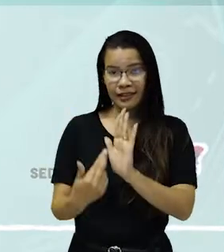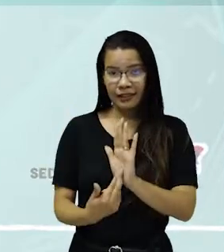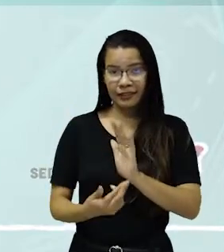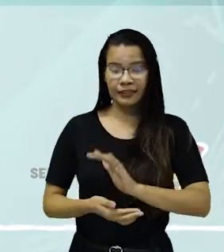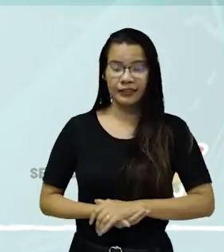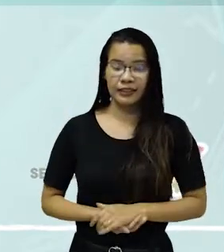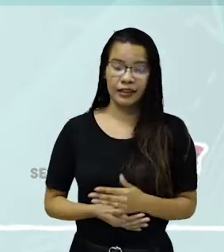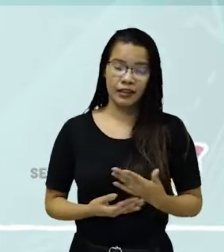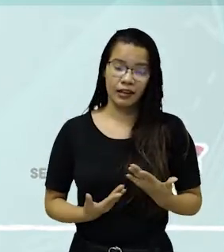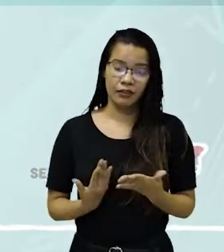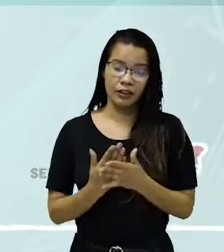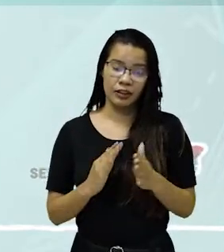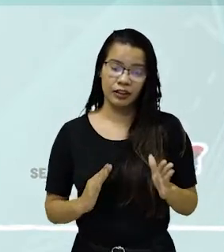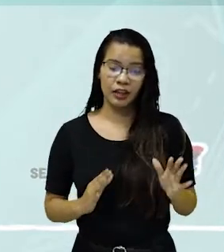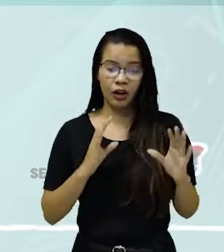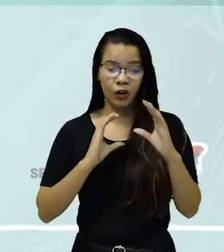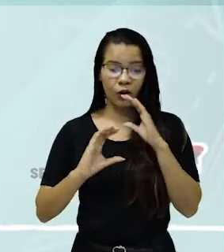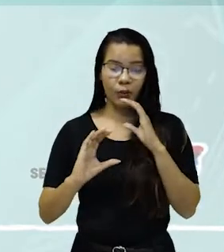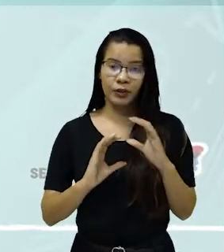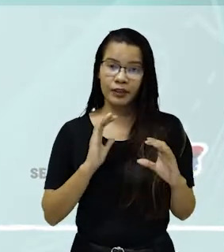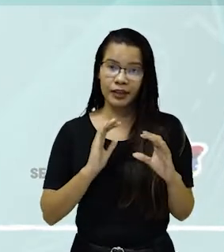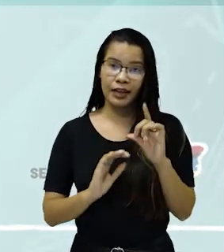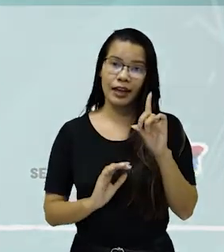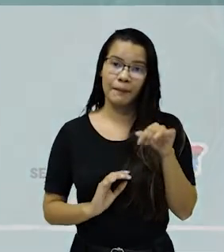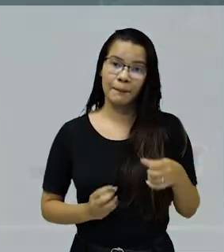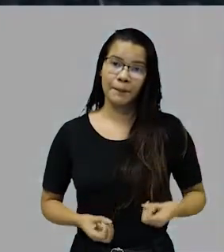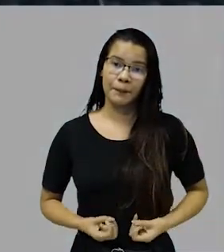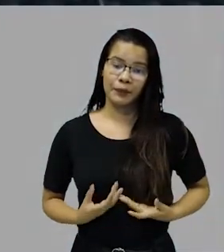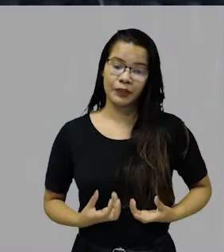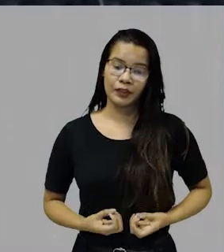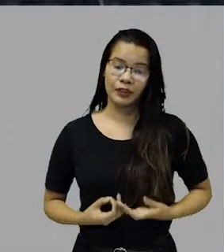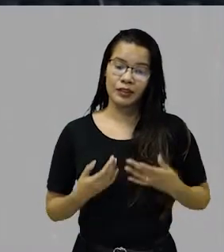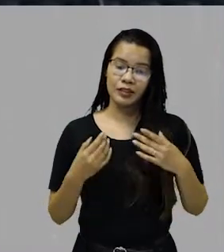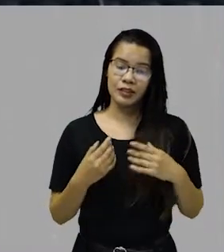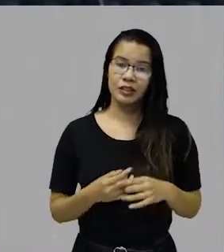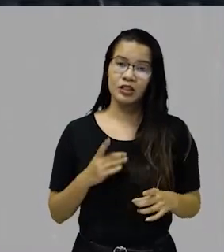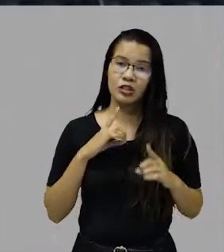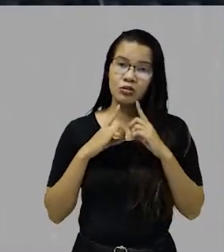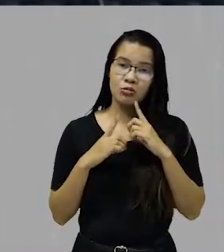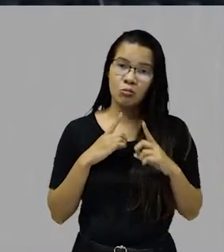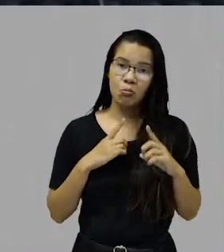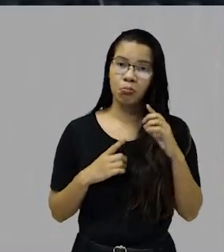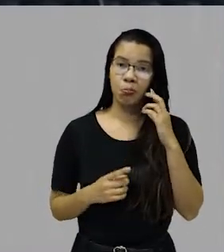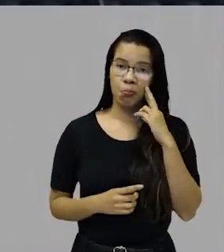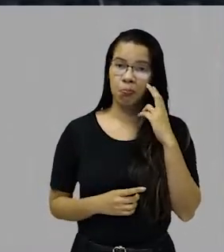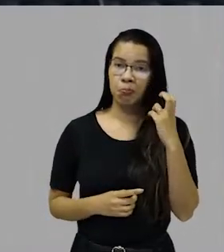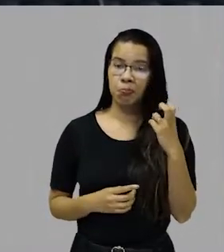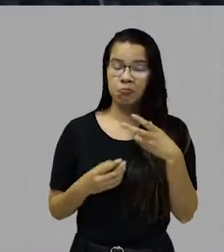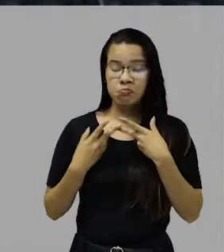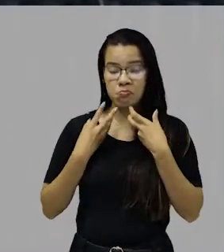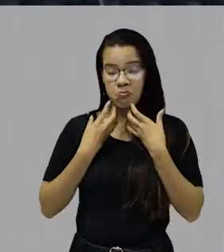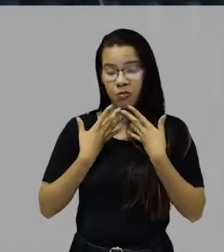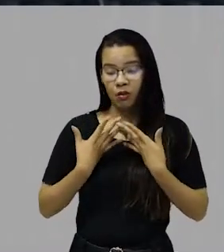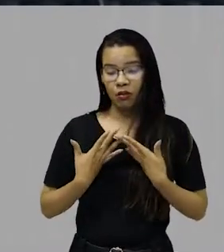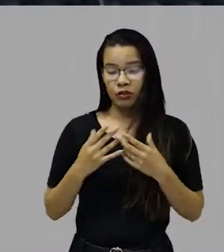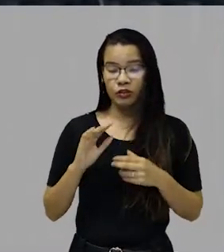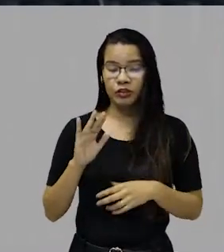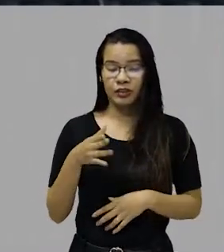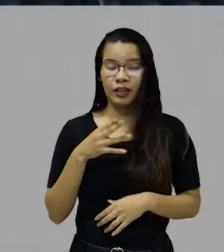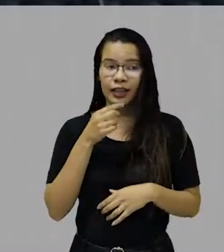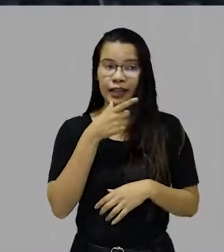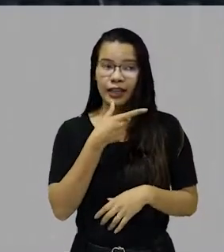tá? A finalidade da comunicação é produzir discursos inteligíveis. A finalidade da língua